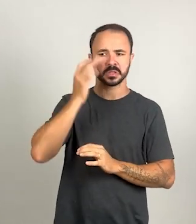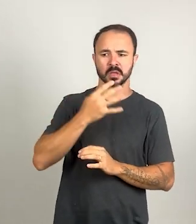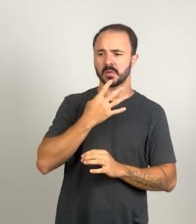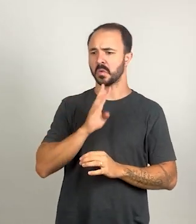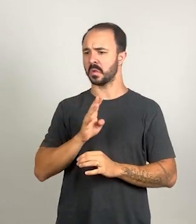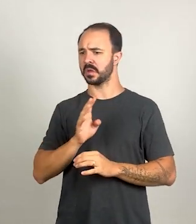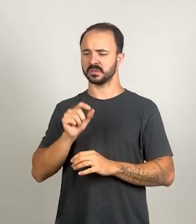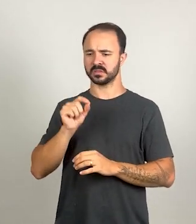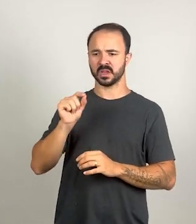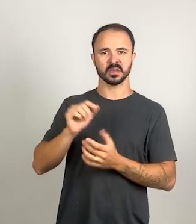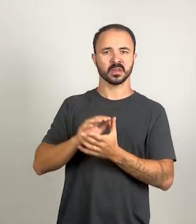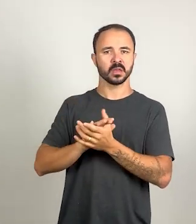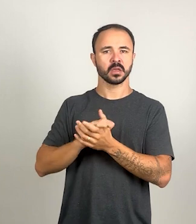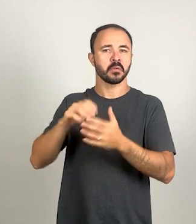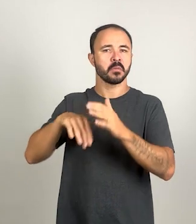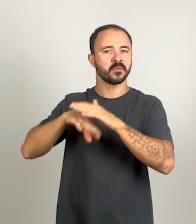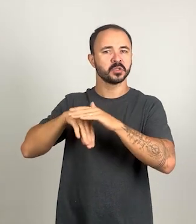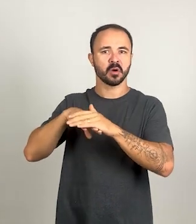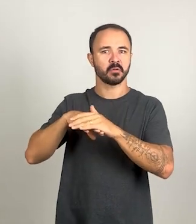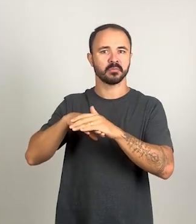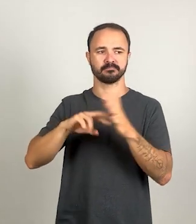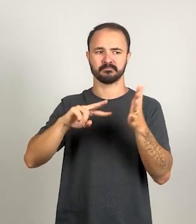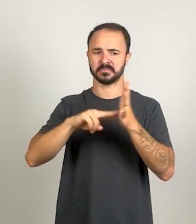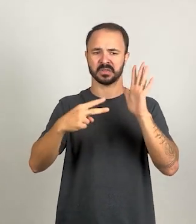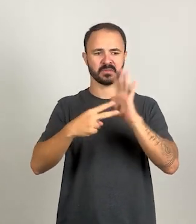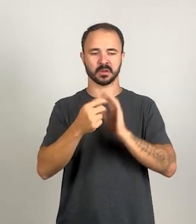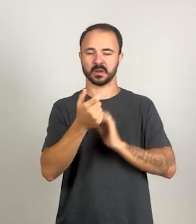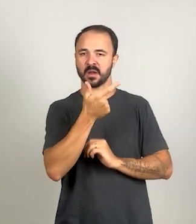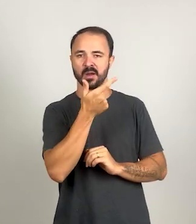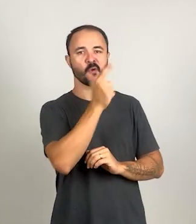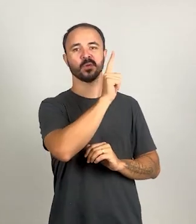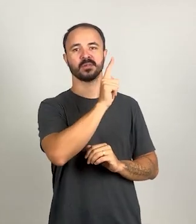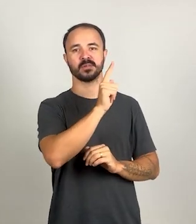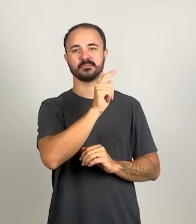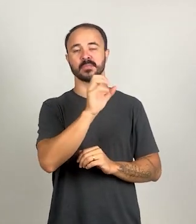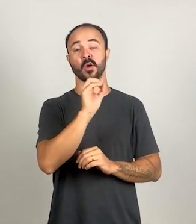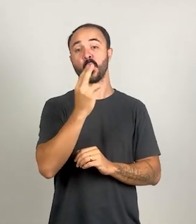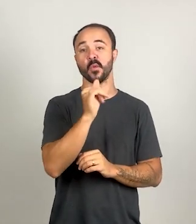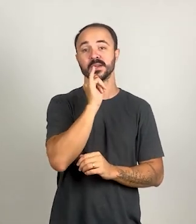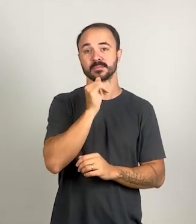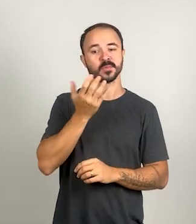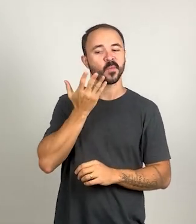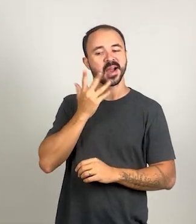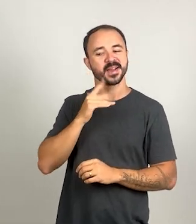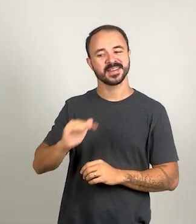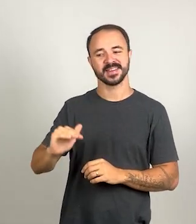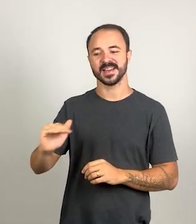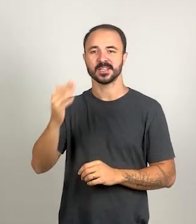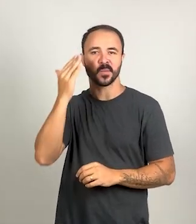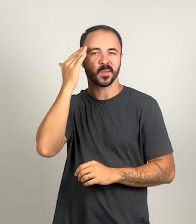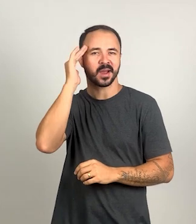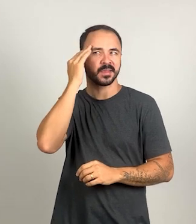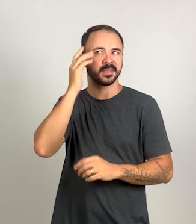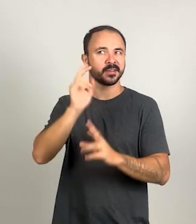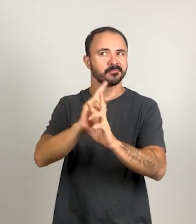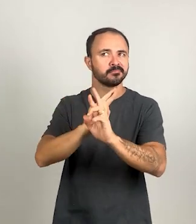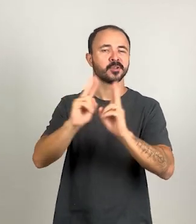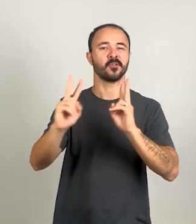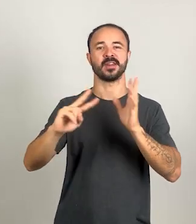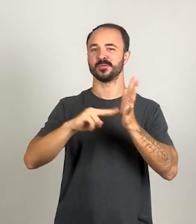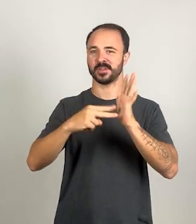crianças por exemplo temos as variações estilísticas ou